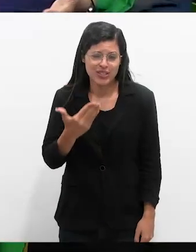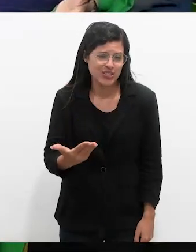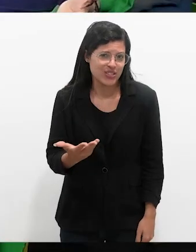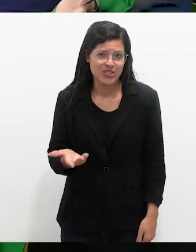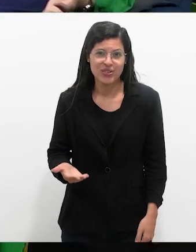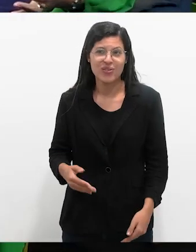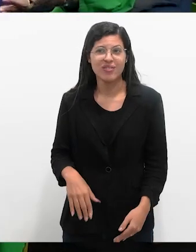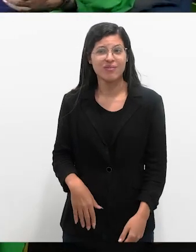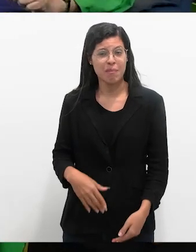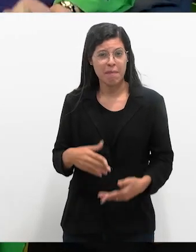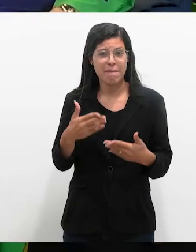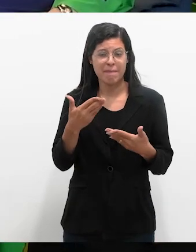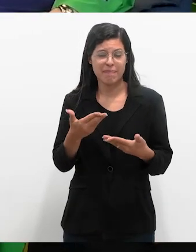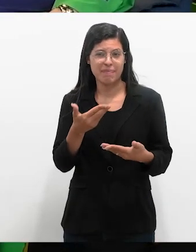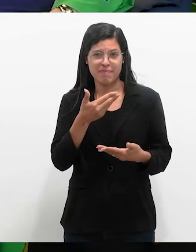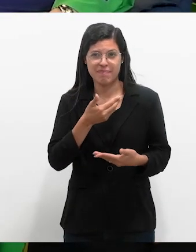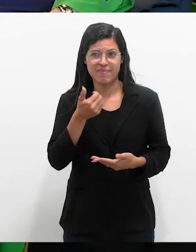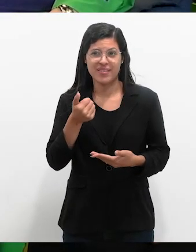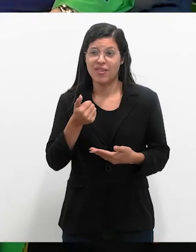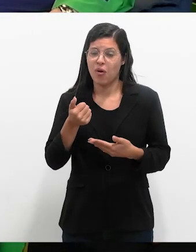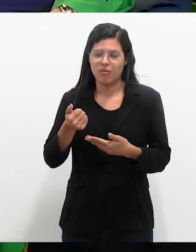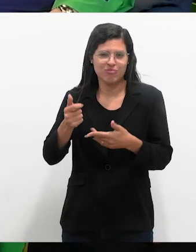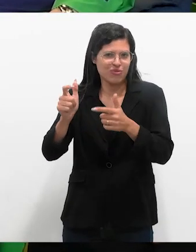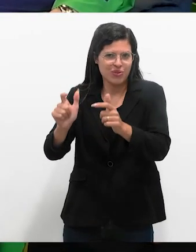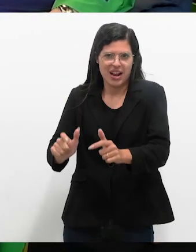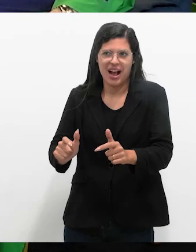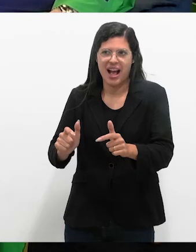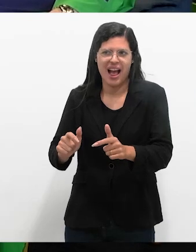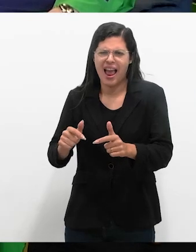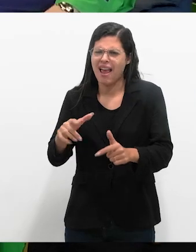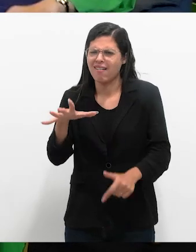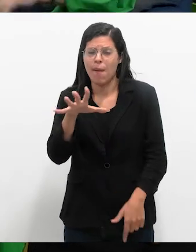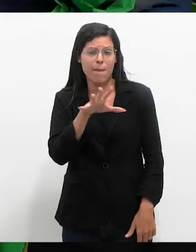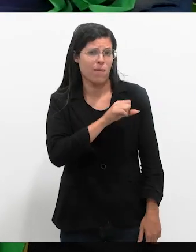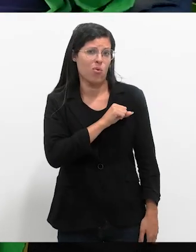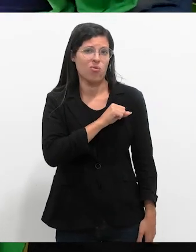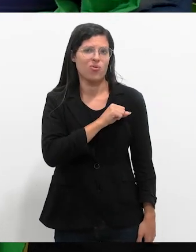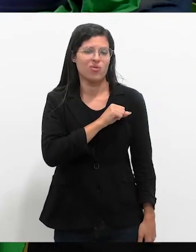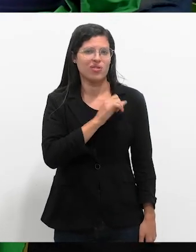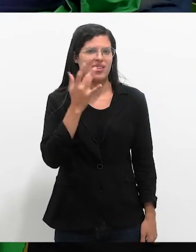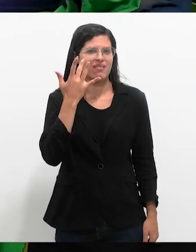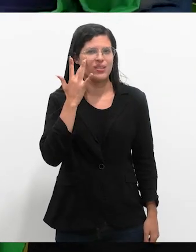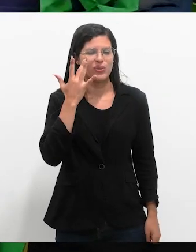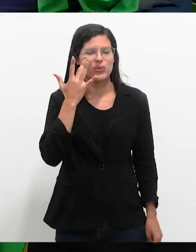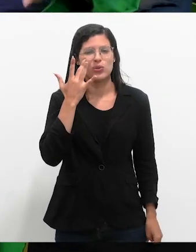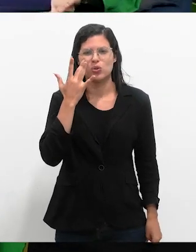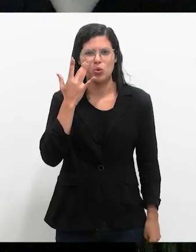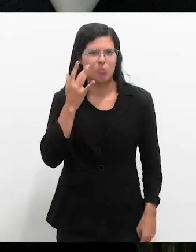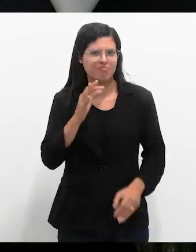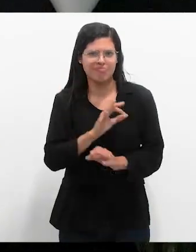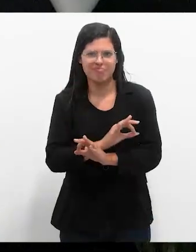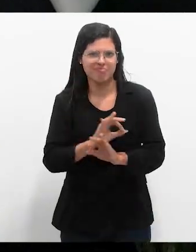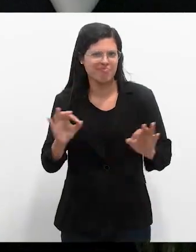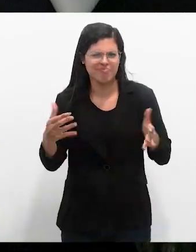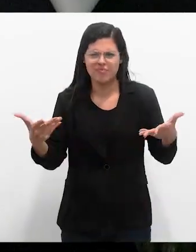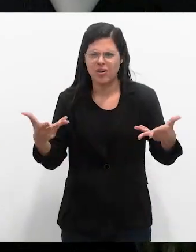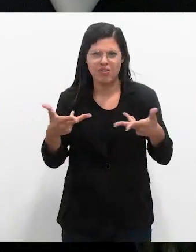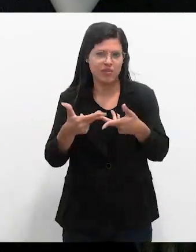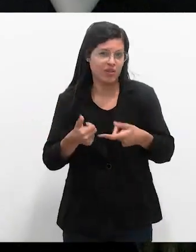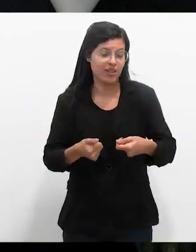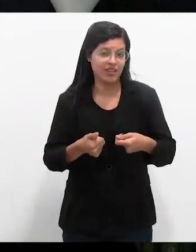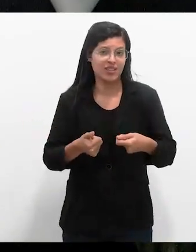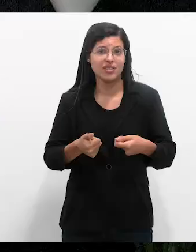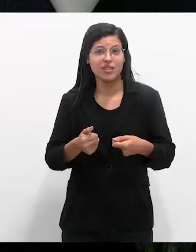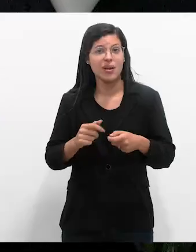Muito bom. Tira daí. Não tinha lugar melhor para levar. Gente, ela adorou. Ela achou aquilo assim, sabe, que é realmente magnífico,